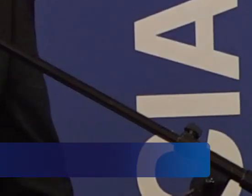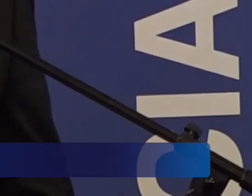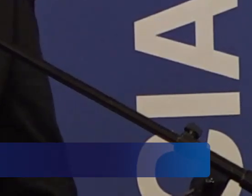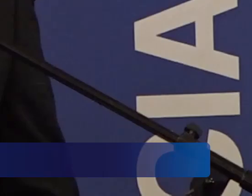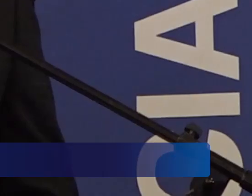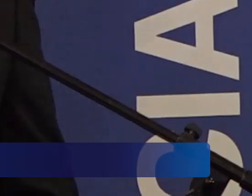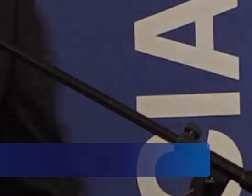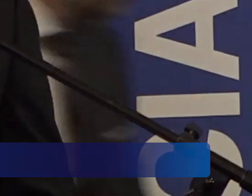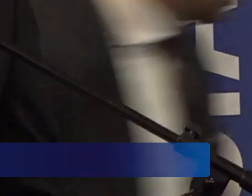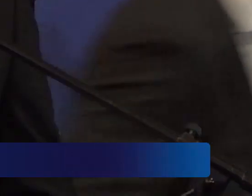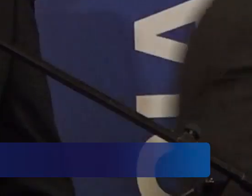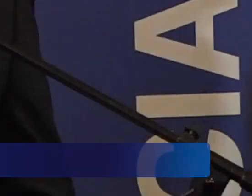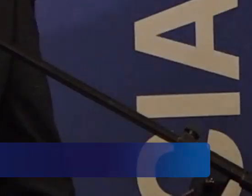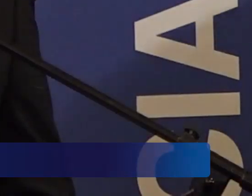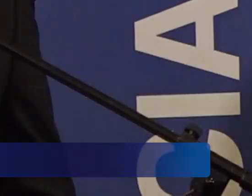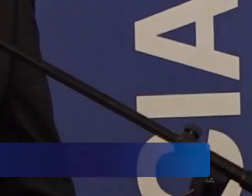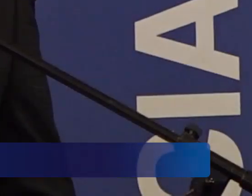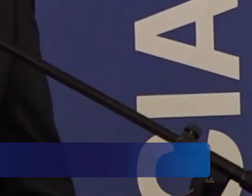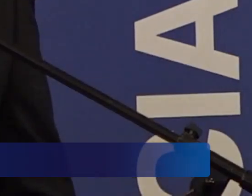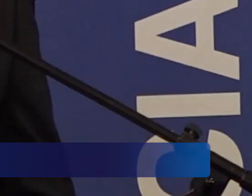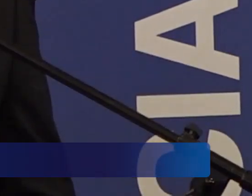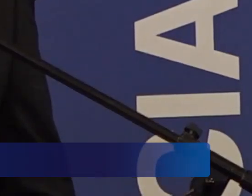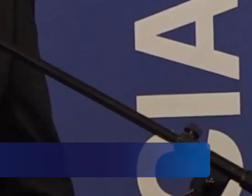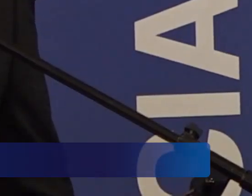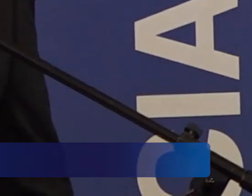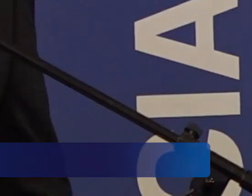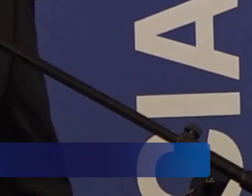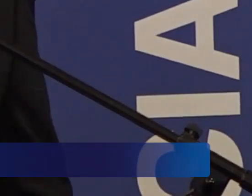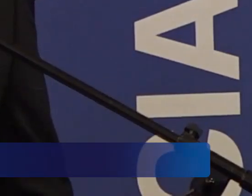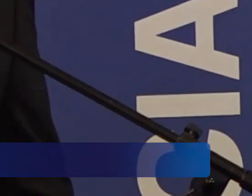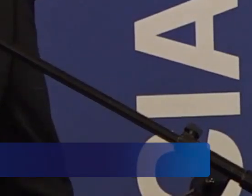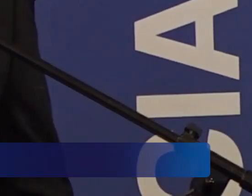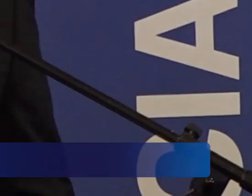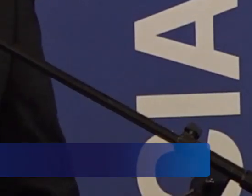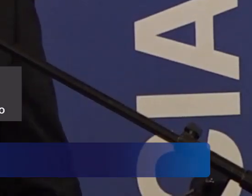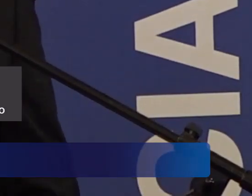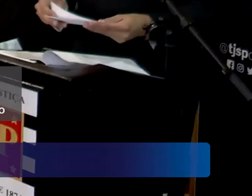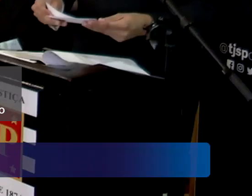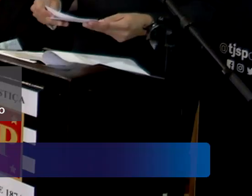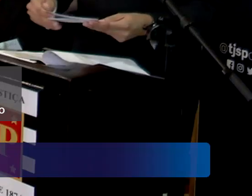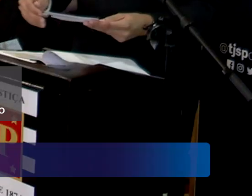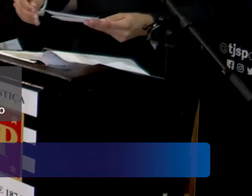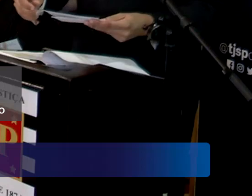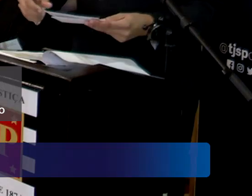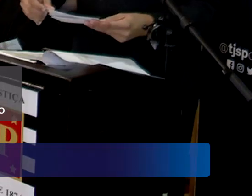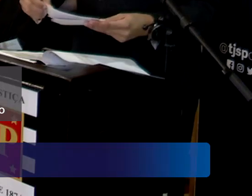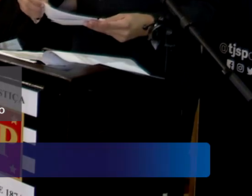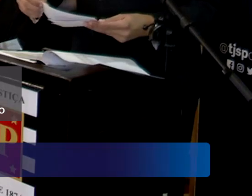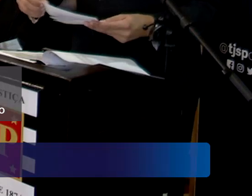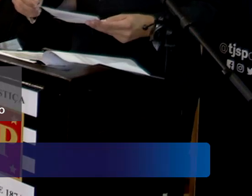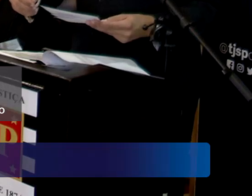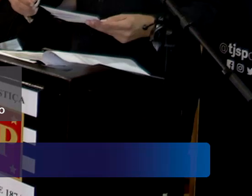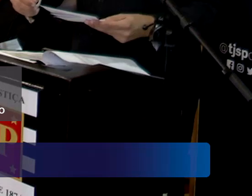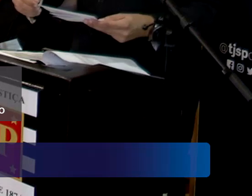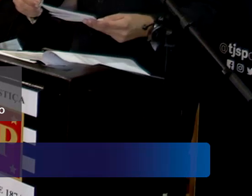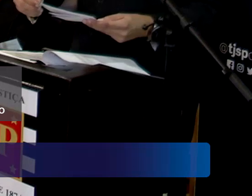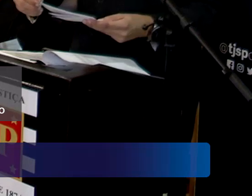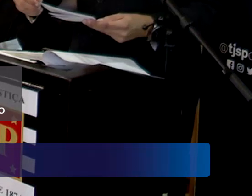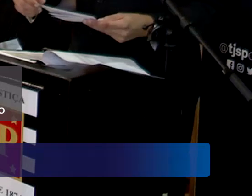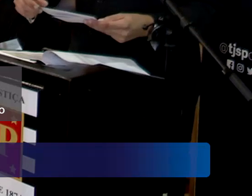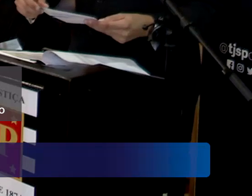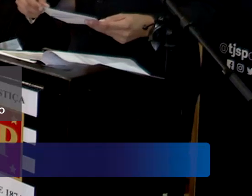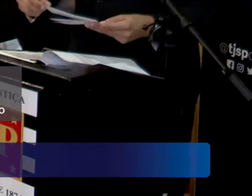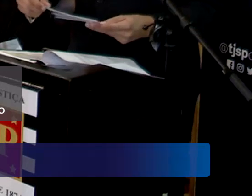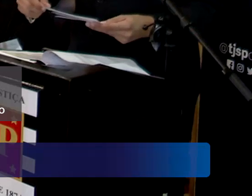Paulo Dra Ana Paula Frontini presidente do colégio notarial de São Paulo Dr Cláudio Marçal Freire presidente da